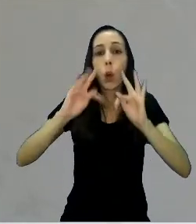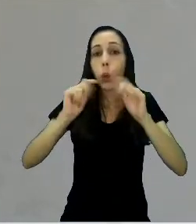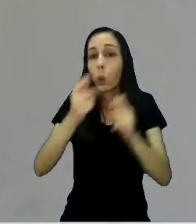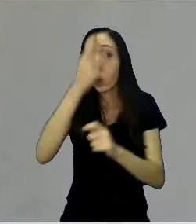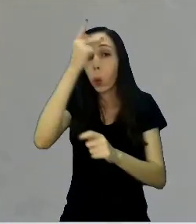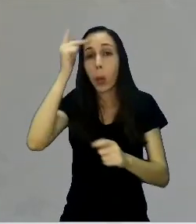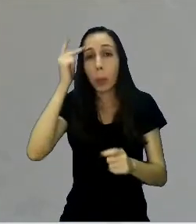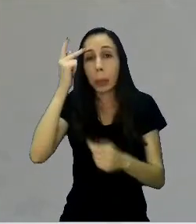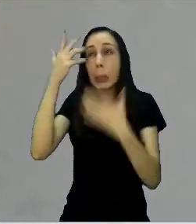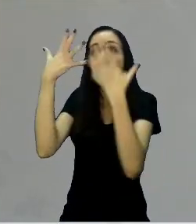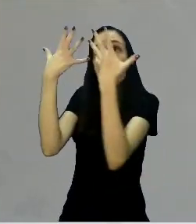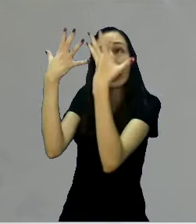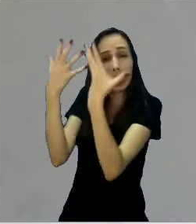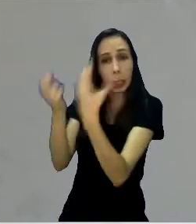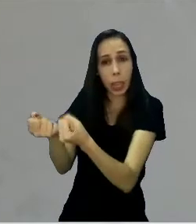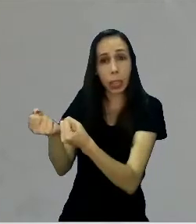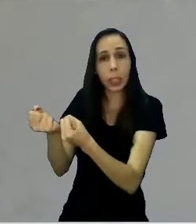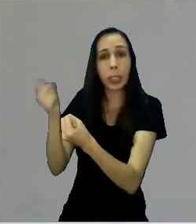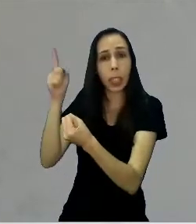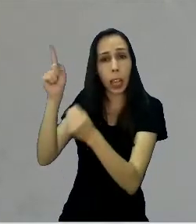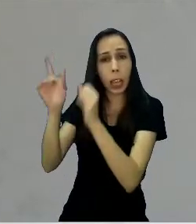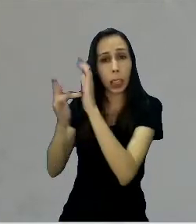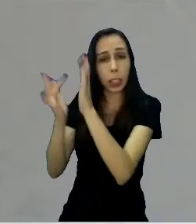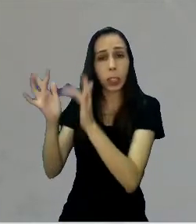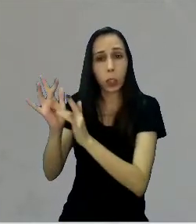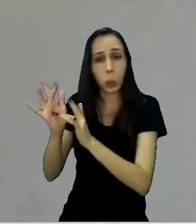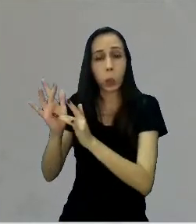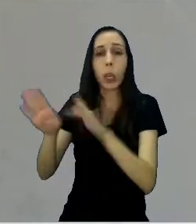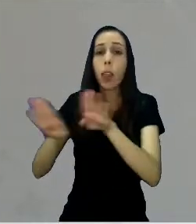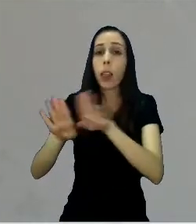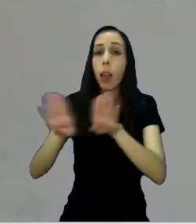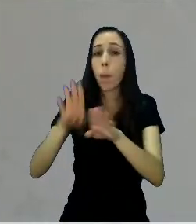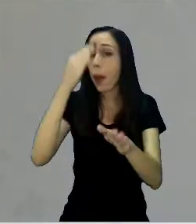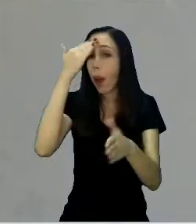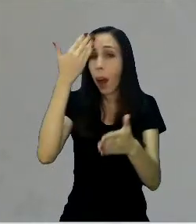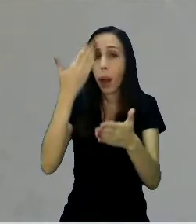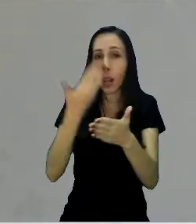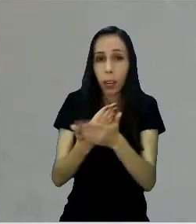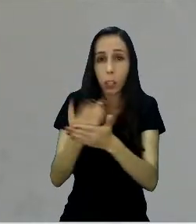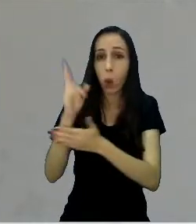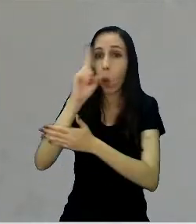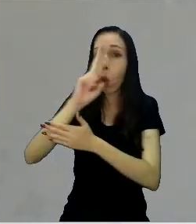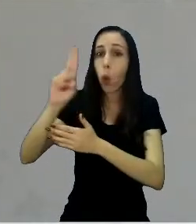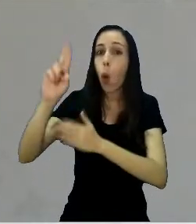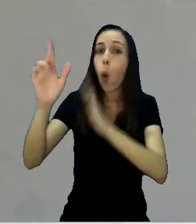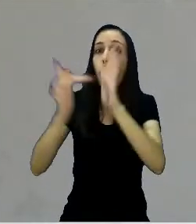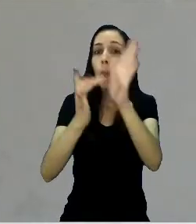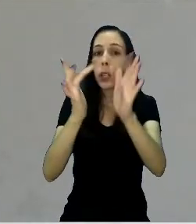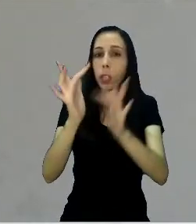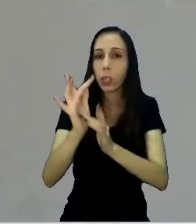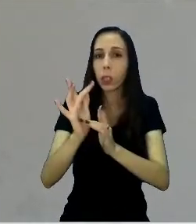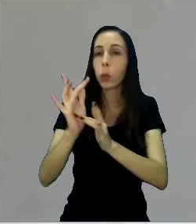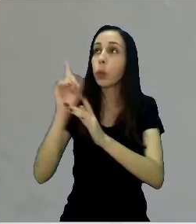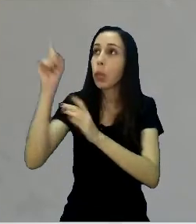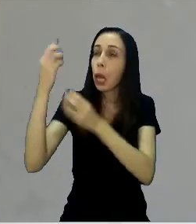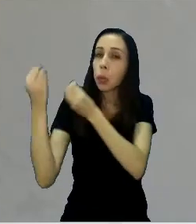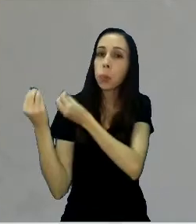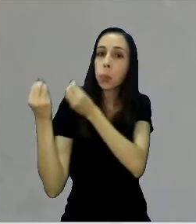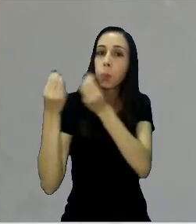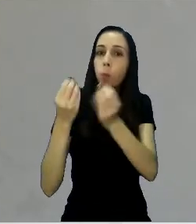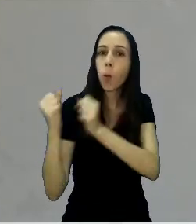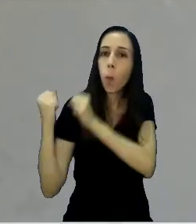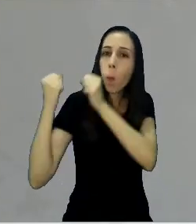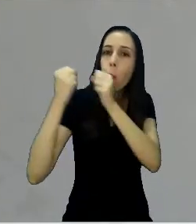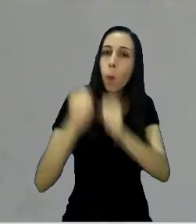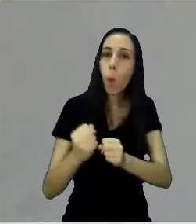A todos aqueles que o receberam, aos que creem no seu nome, deu-lhes o poder de